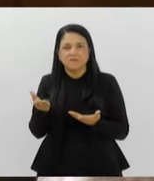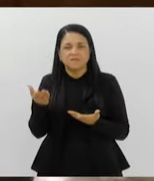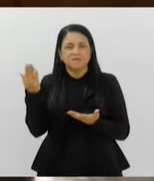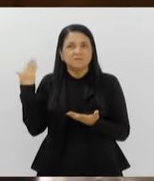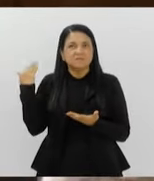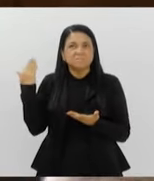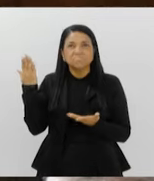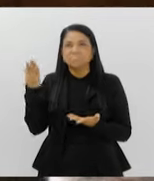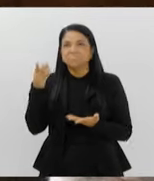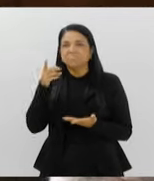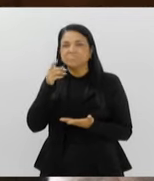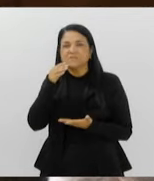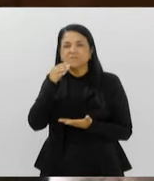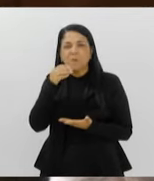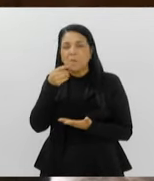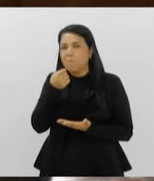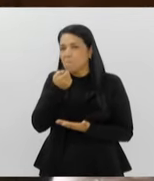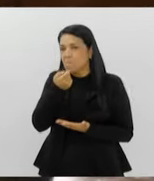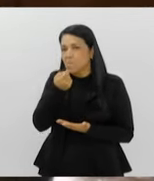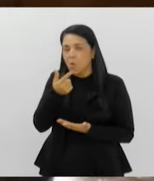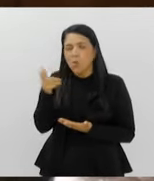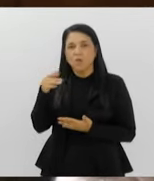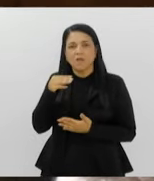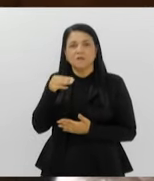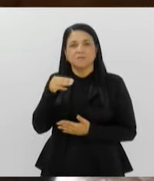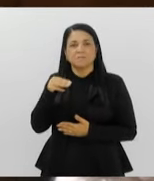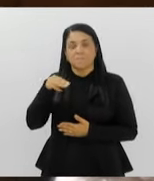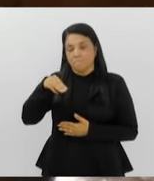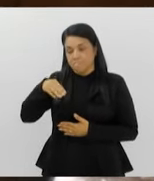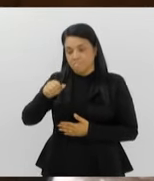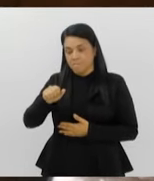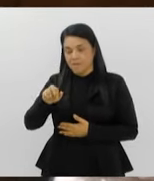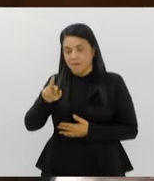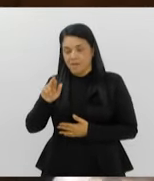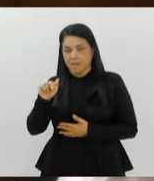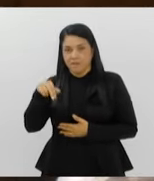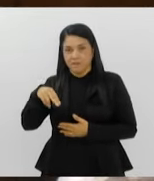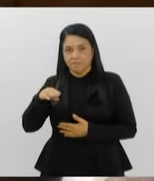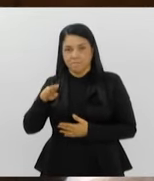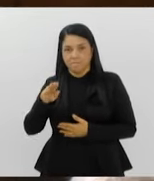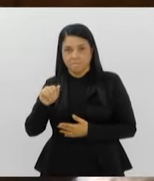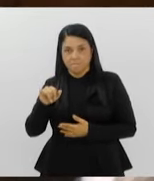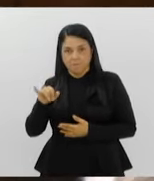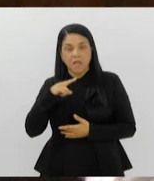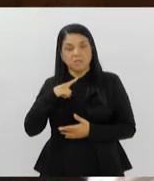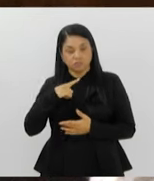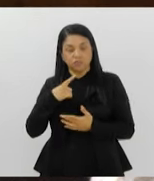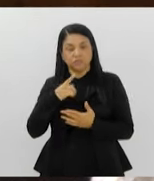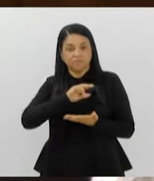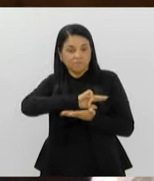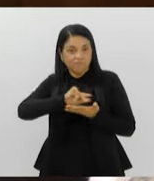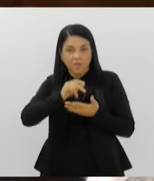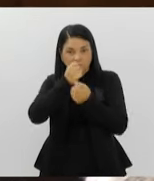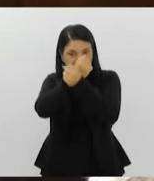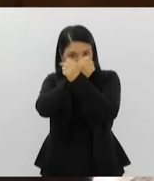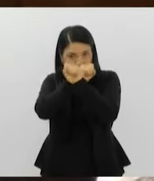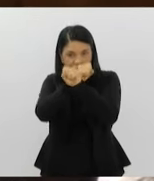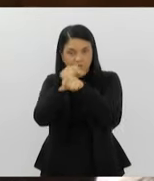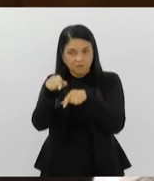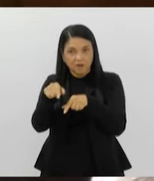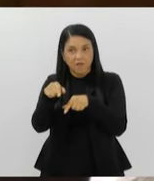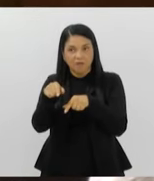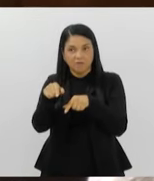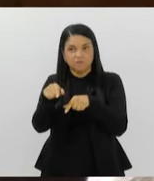deputada Érica, a Restinga de Marambaia era um entreposto de escravos. Eles eram depois